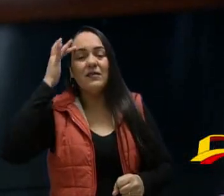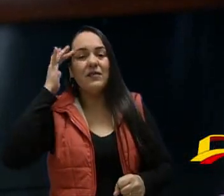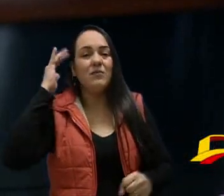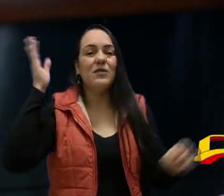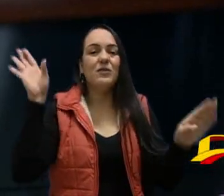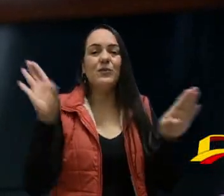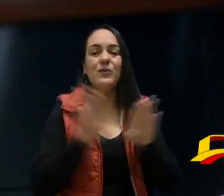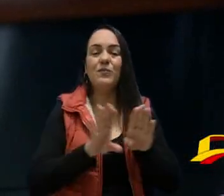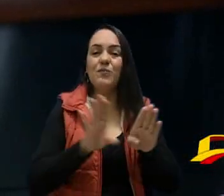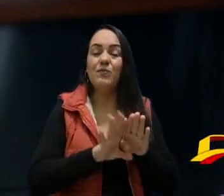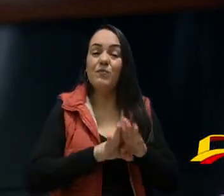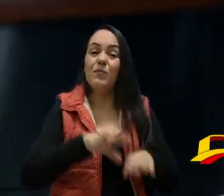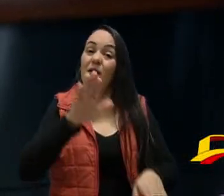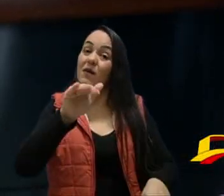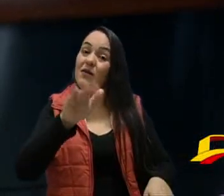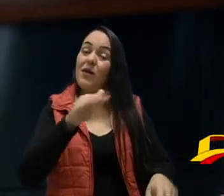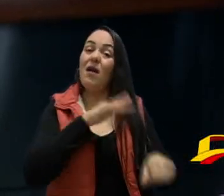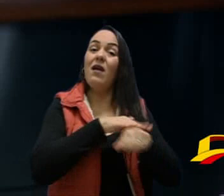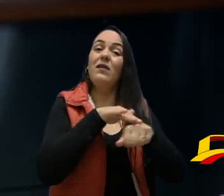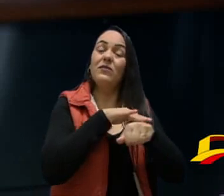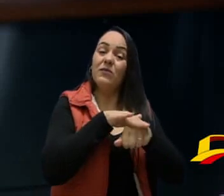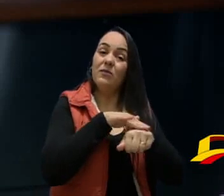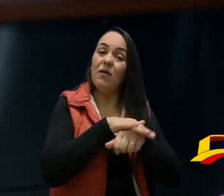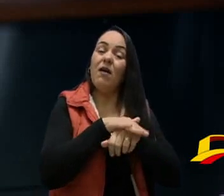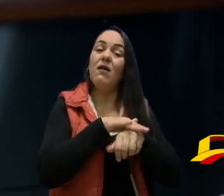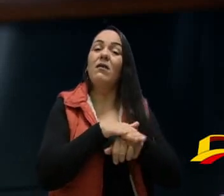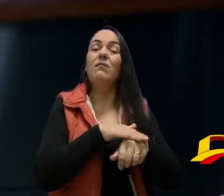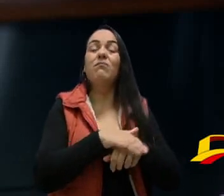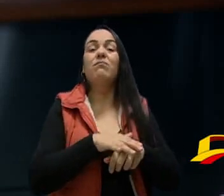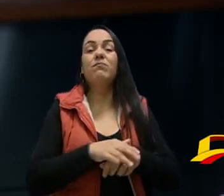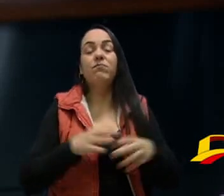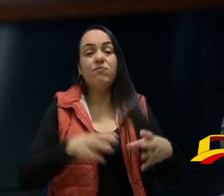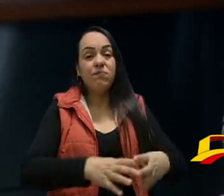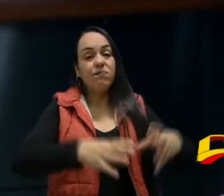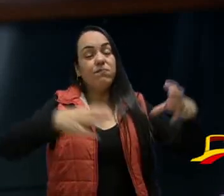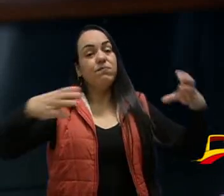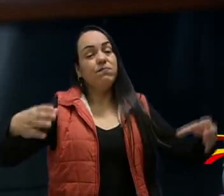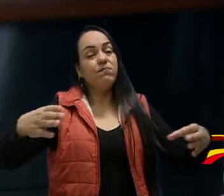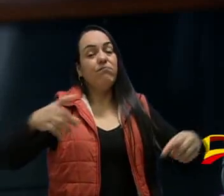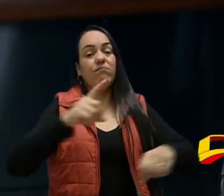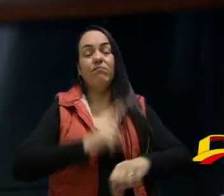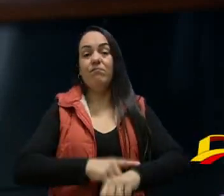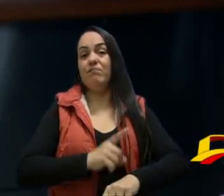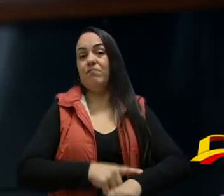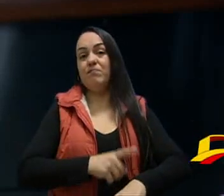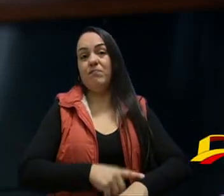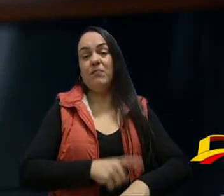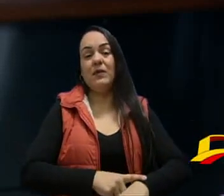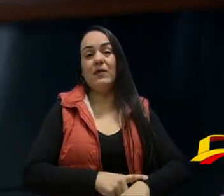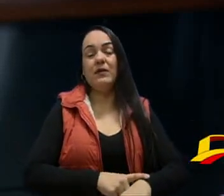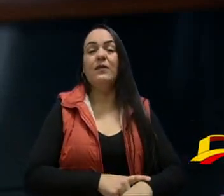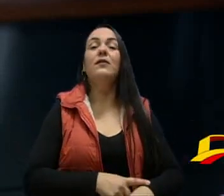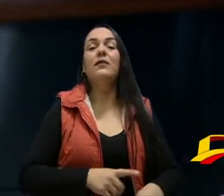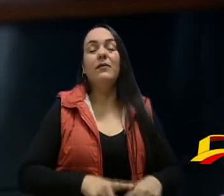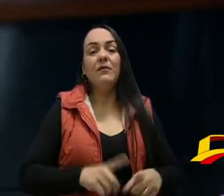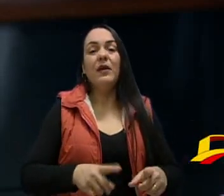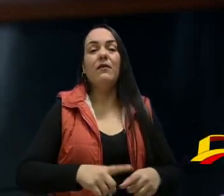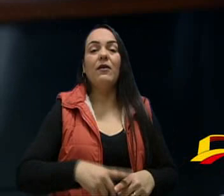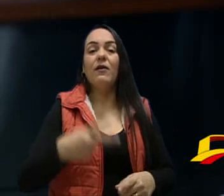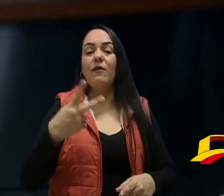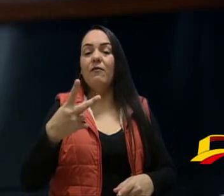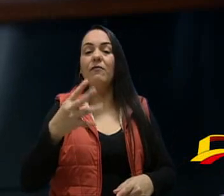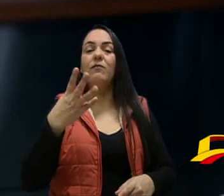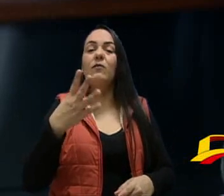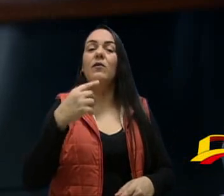atividade essencial então a gente já chamou para conversar esses comércios houve uma ampliação até de horário desses comércios algum deles já